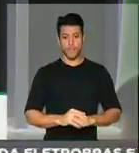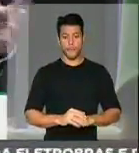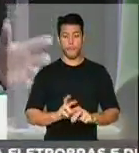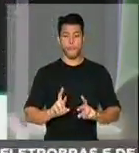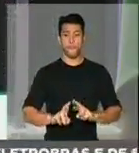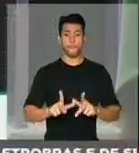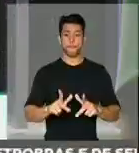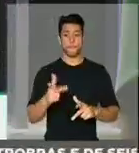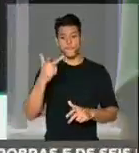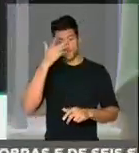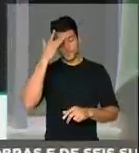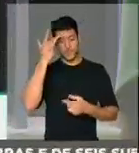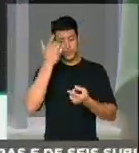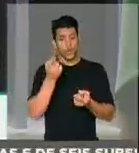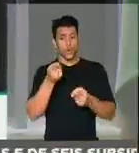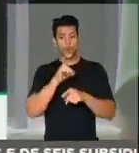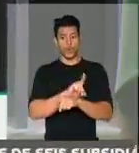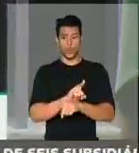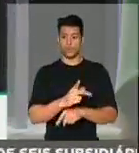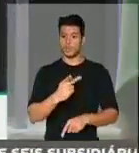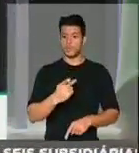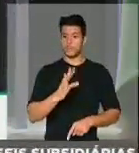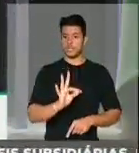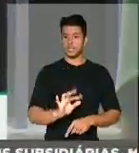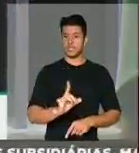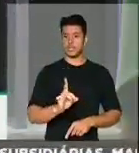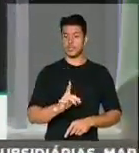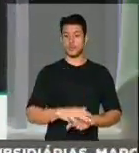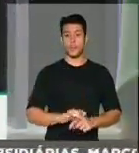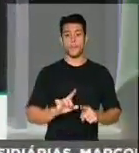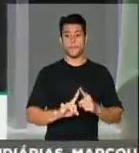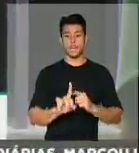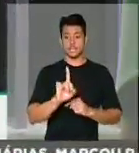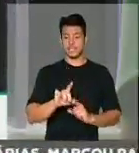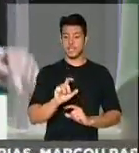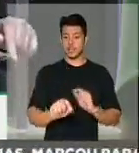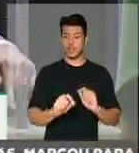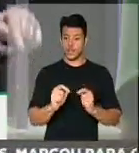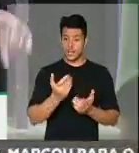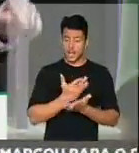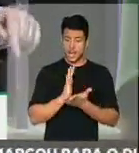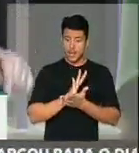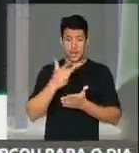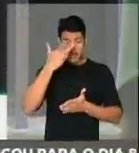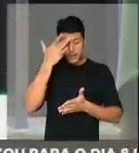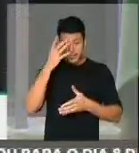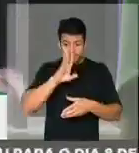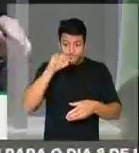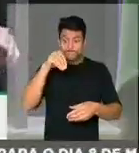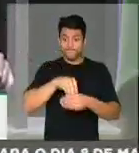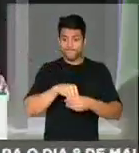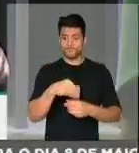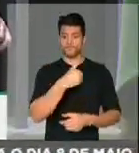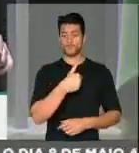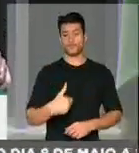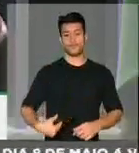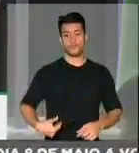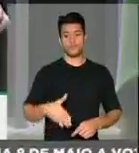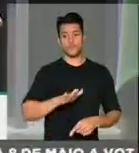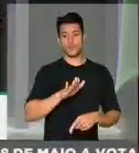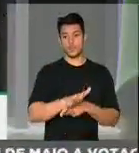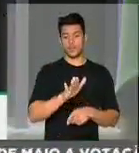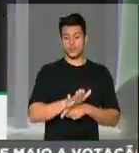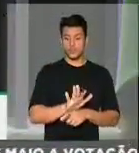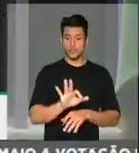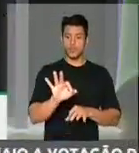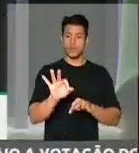que combateu os governos do PT. Mas vai ser a palavra de alguém que estava junto no governo e que ajudou a montar